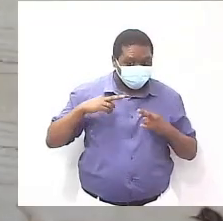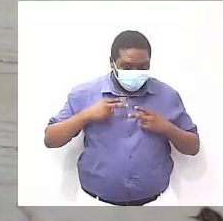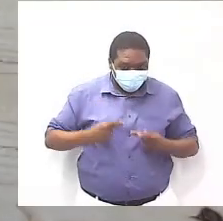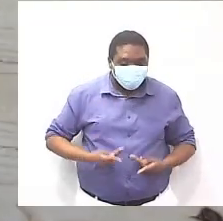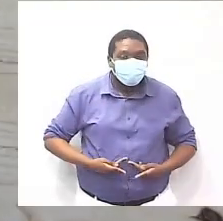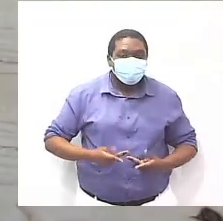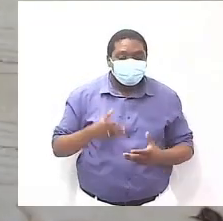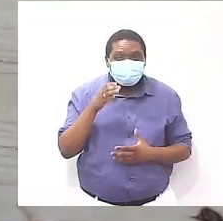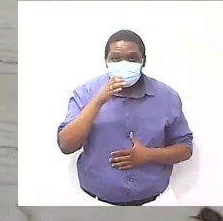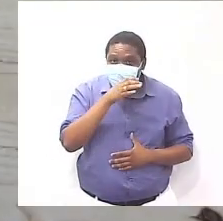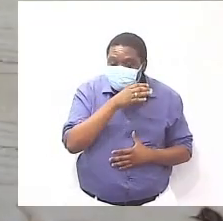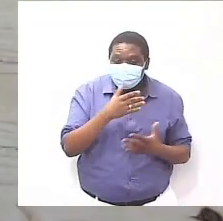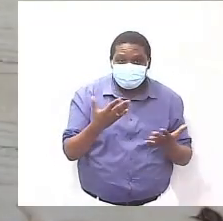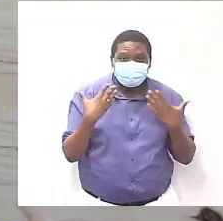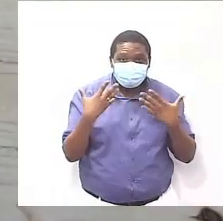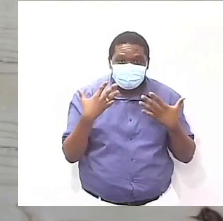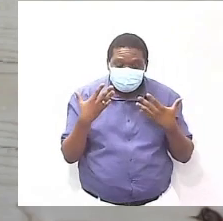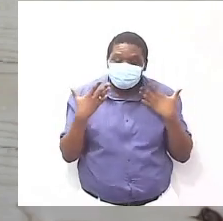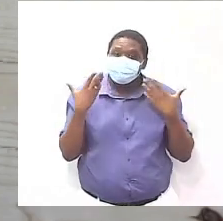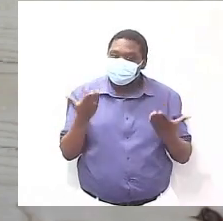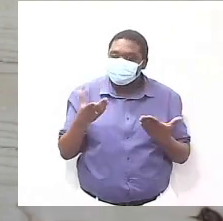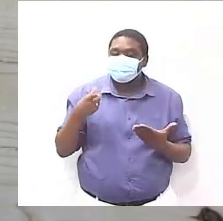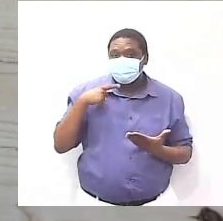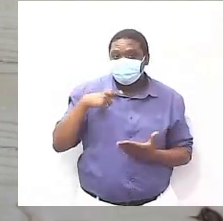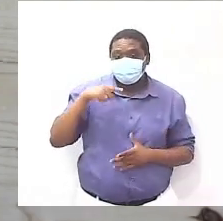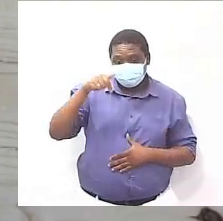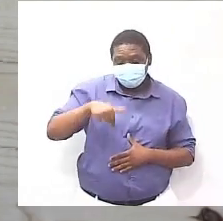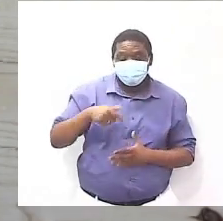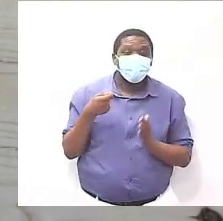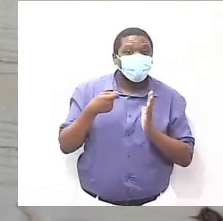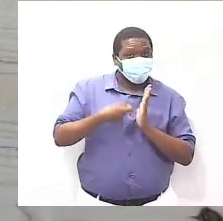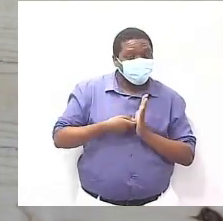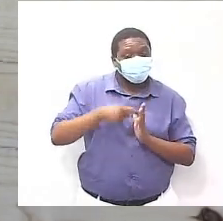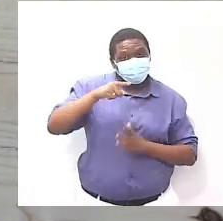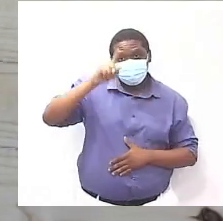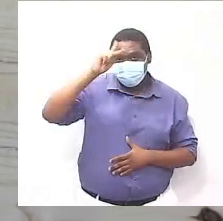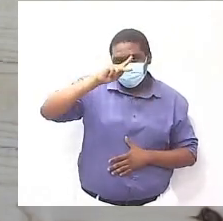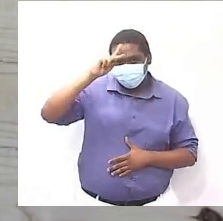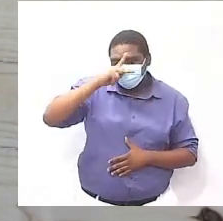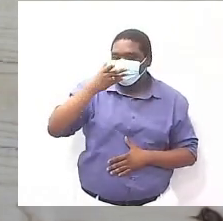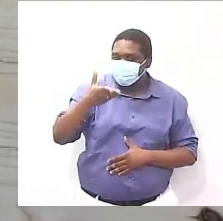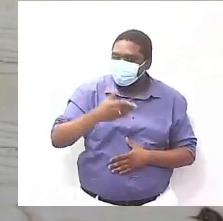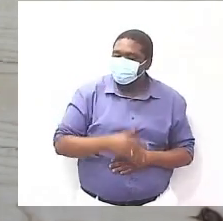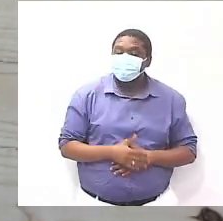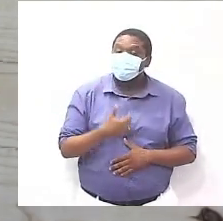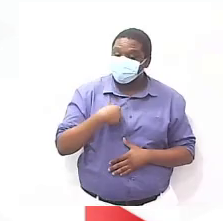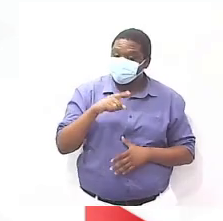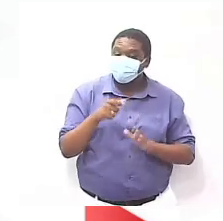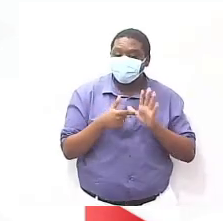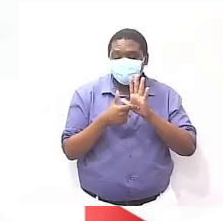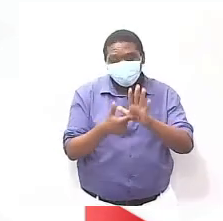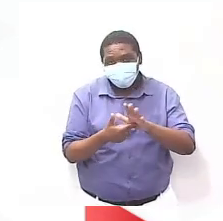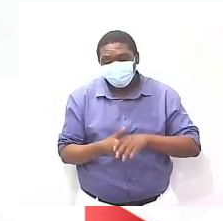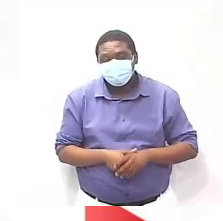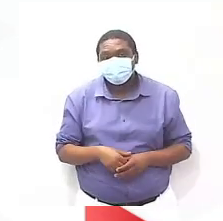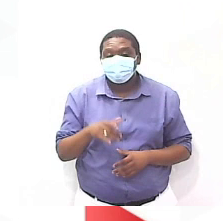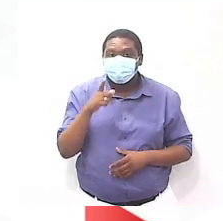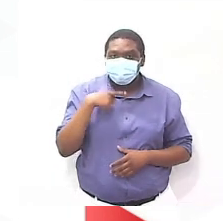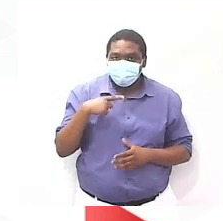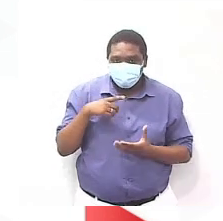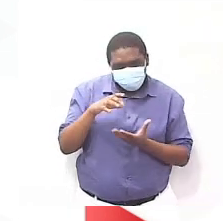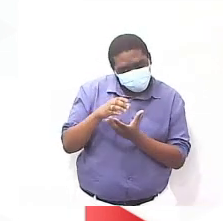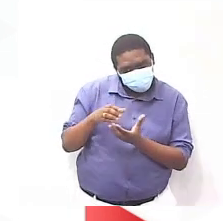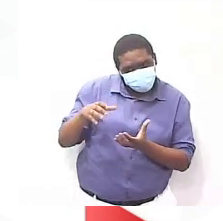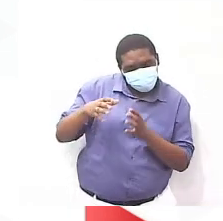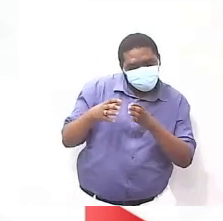forte, tem por obrigação de lembrar disso, tenho certeza, tá bom? Vou te mostrar, olha, os cantis,